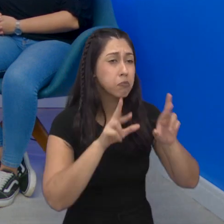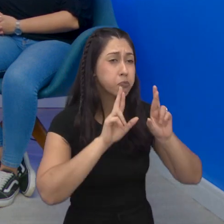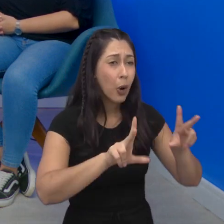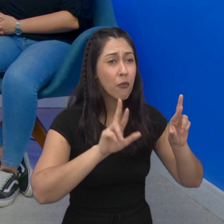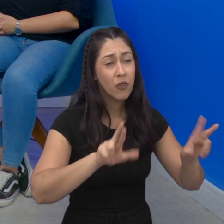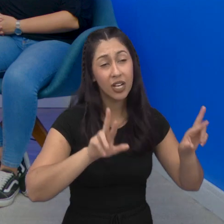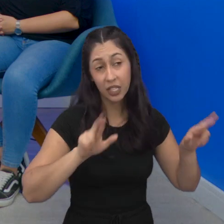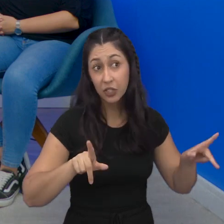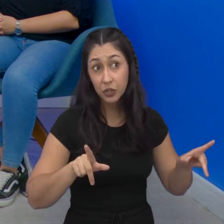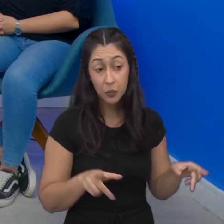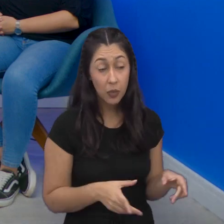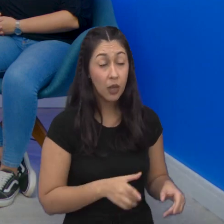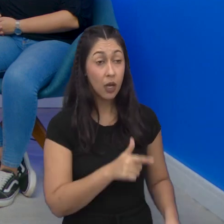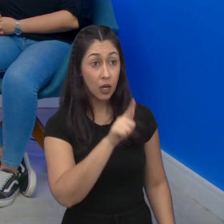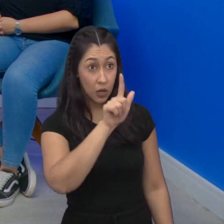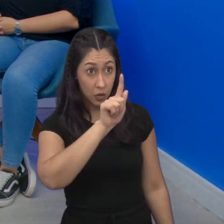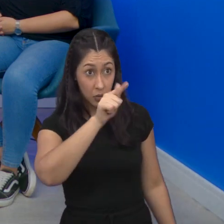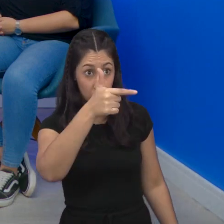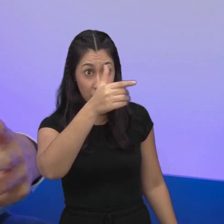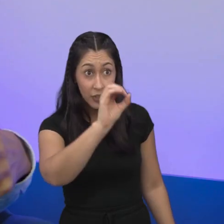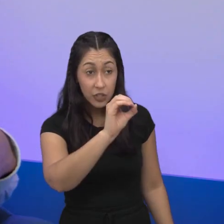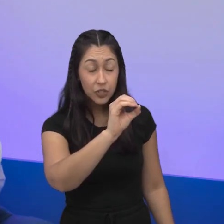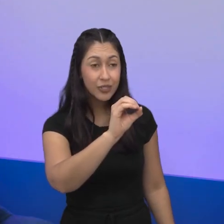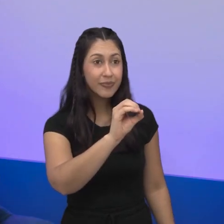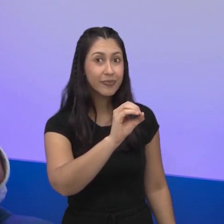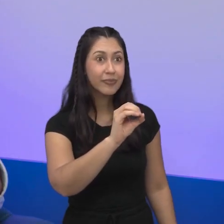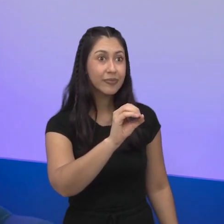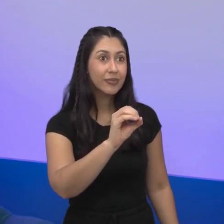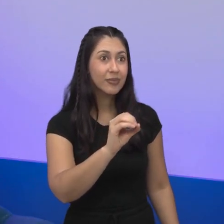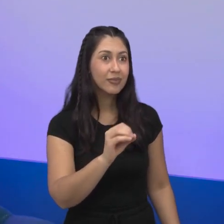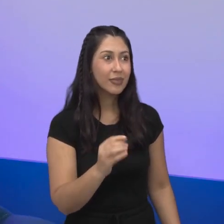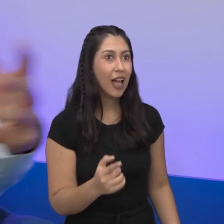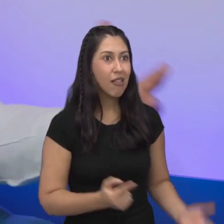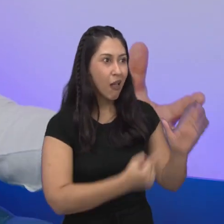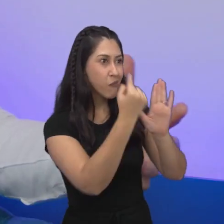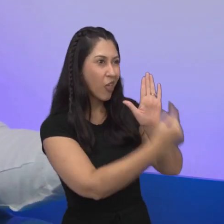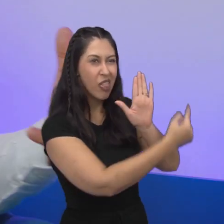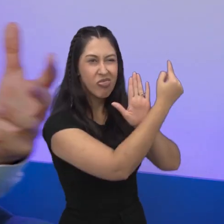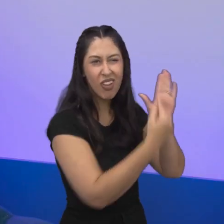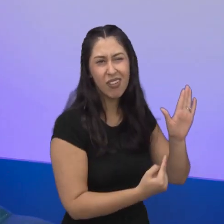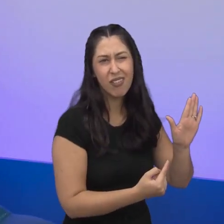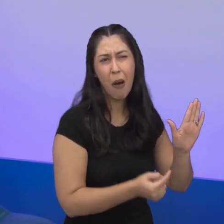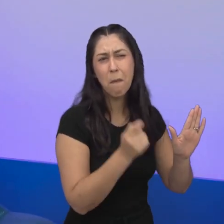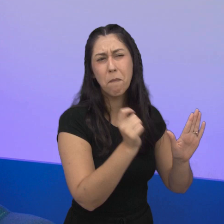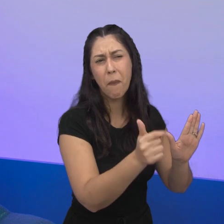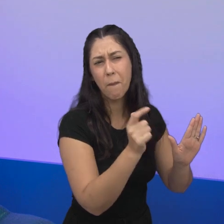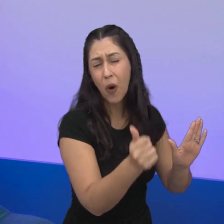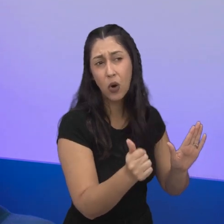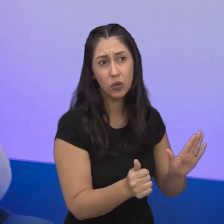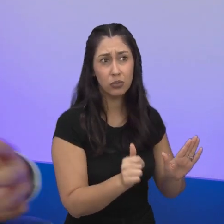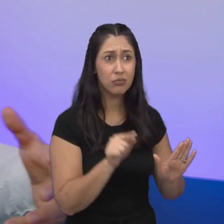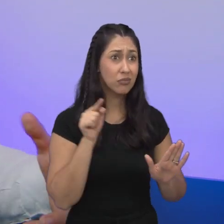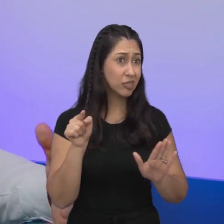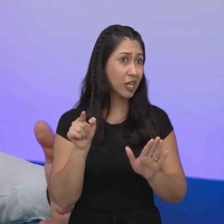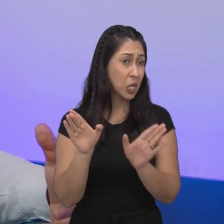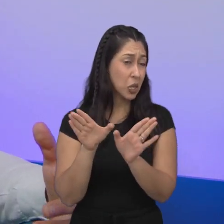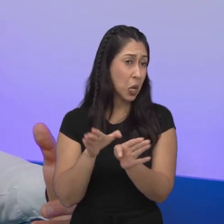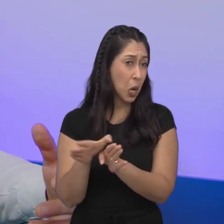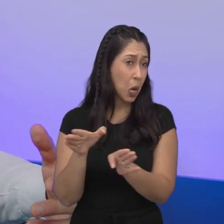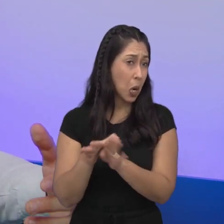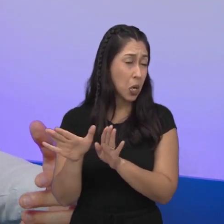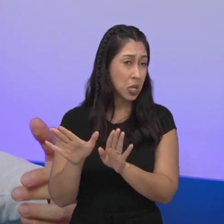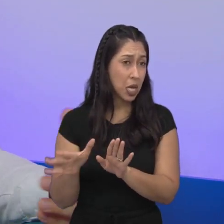países. No G20 não existe tanto espaço para veto, como, por exemplo, existe no Conselho de Segurança da